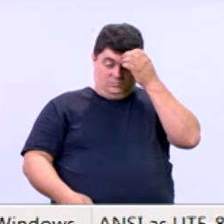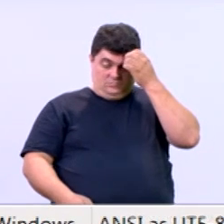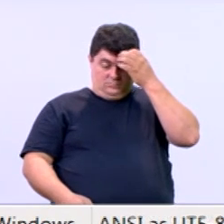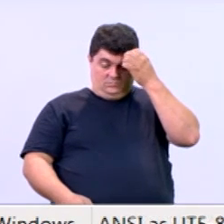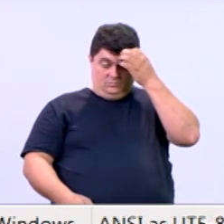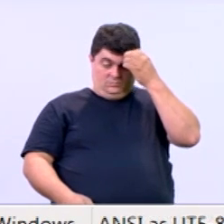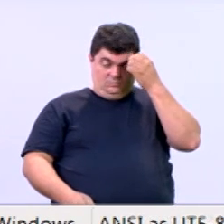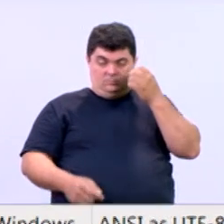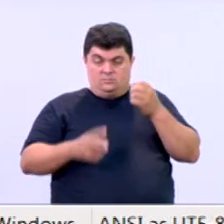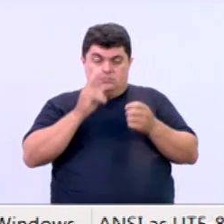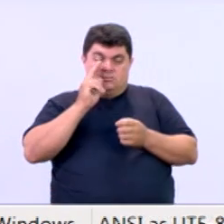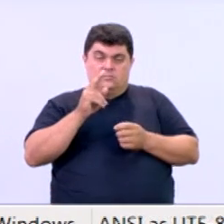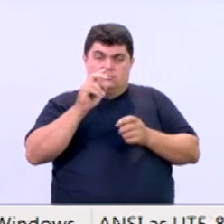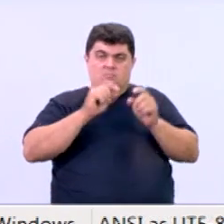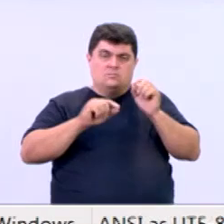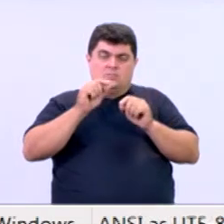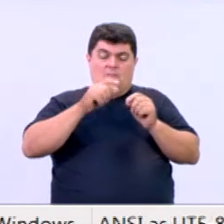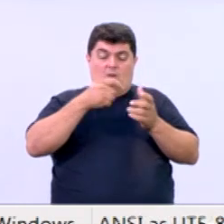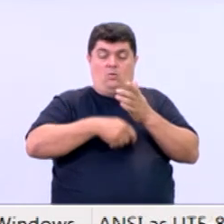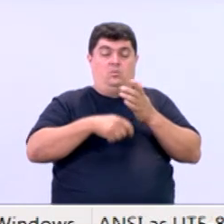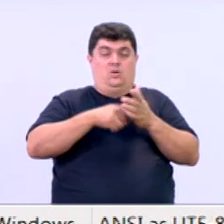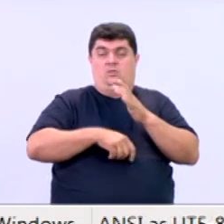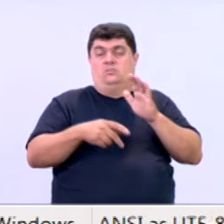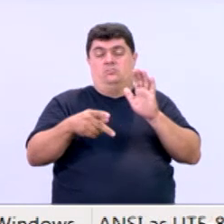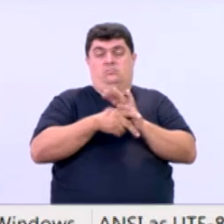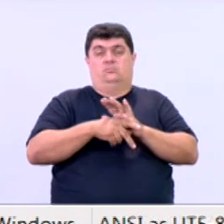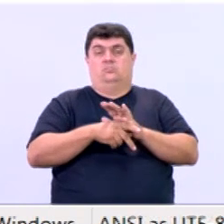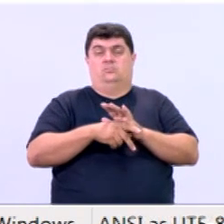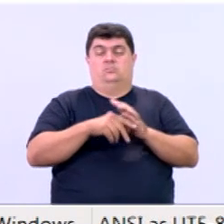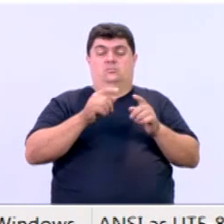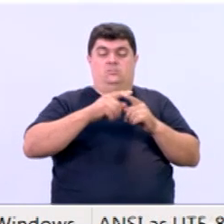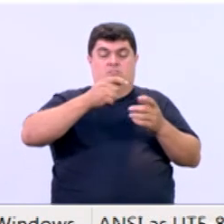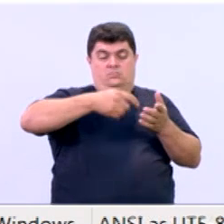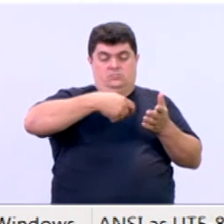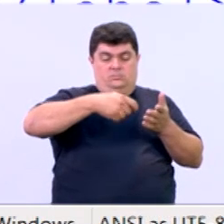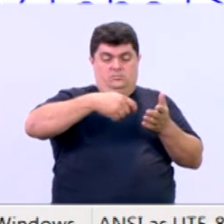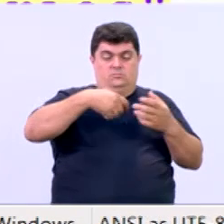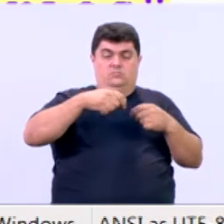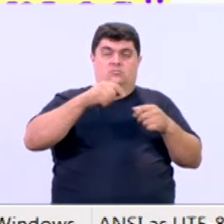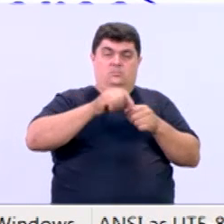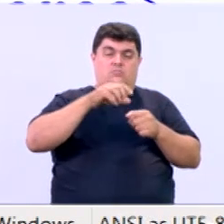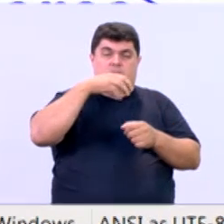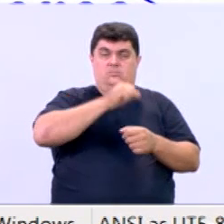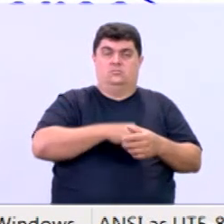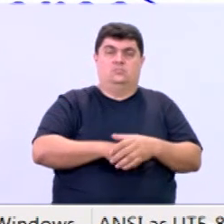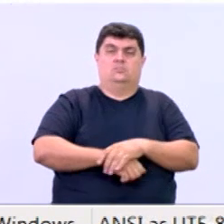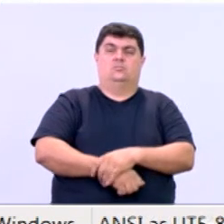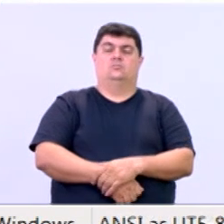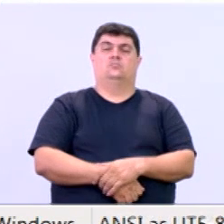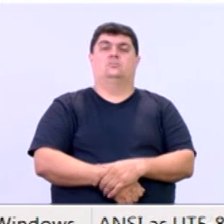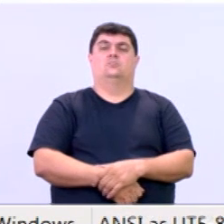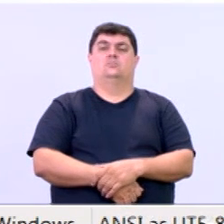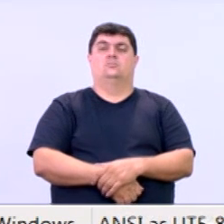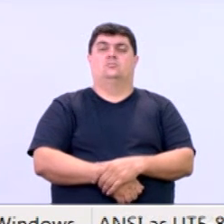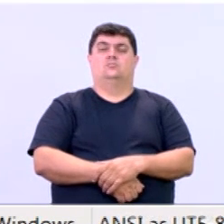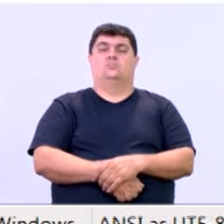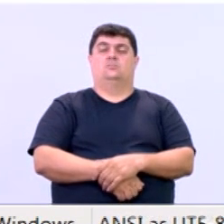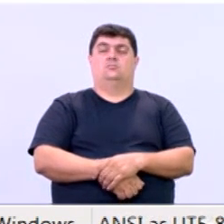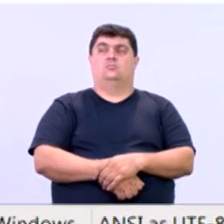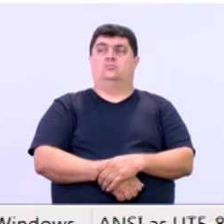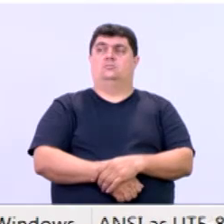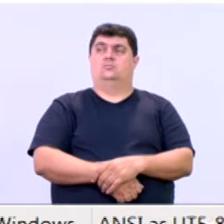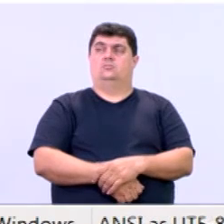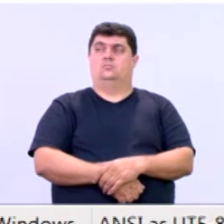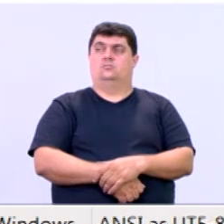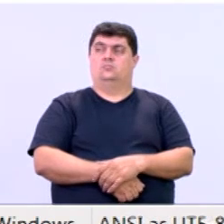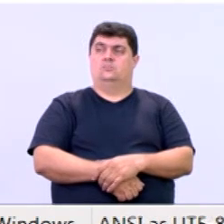vê aqui é obrigatória. Então, o preenchimento tem que ser feito. E aqui a gente tem o textiária,